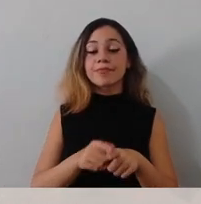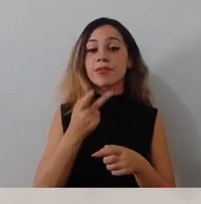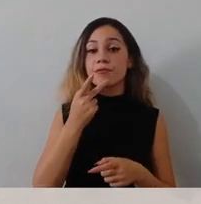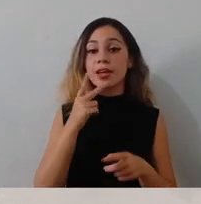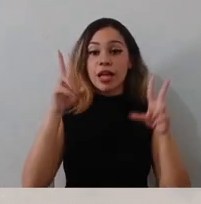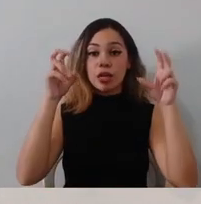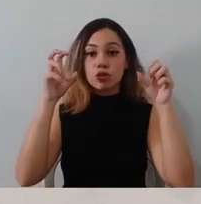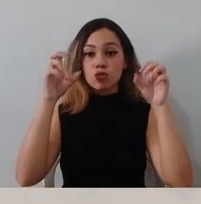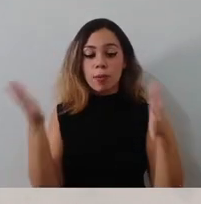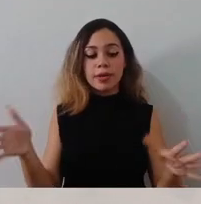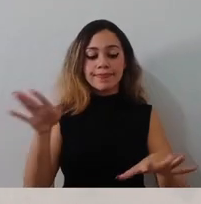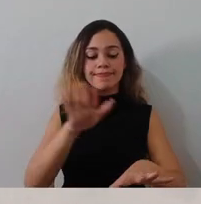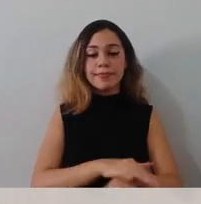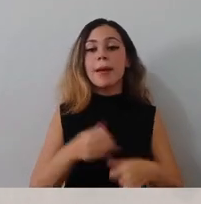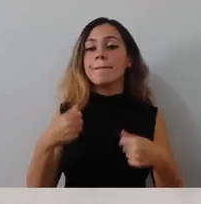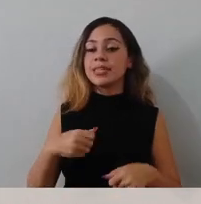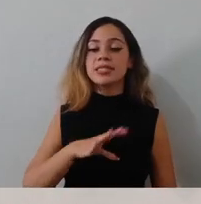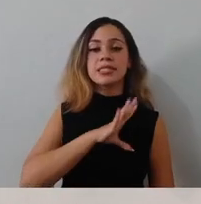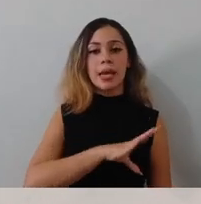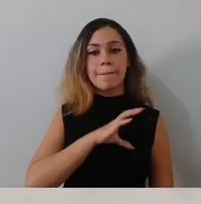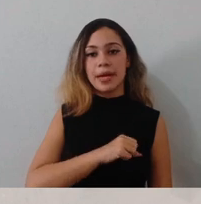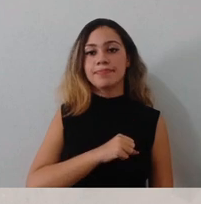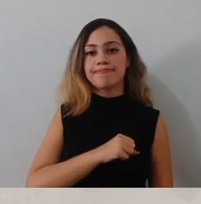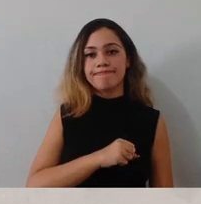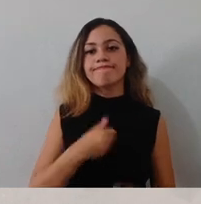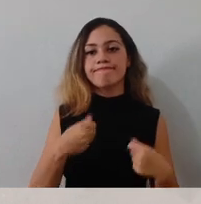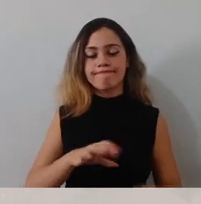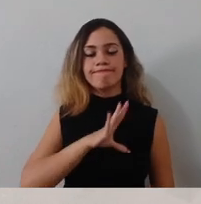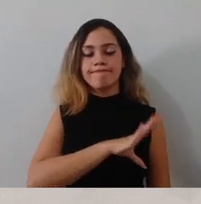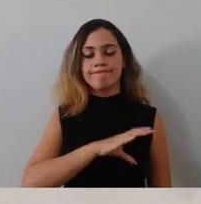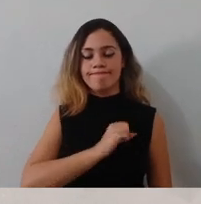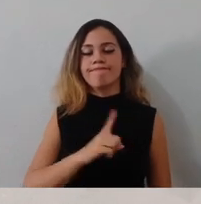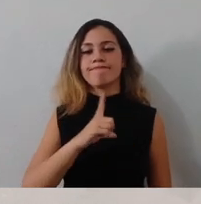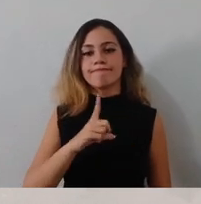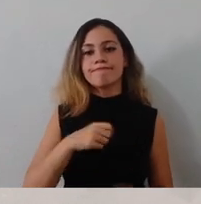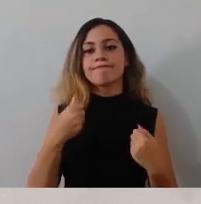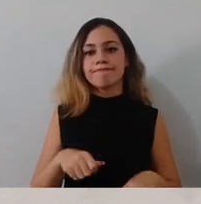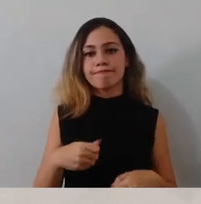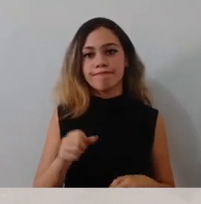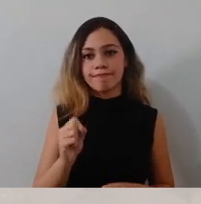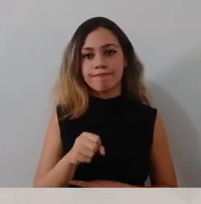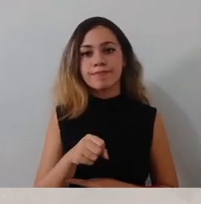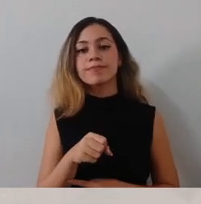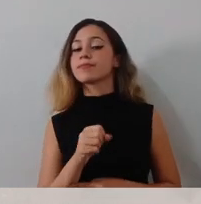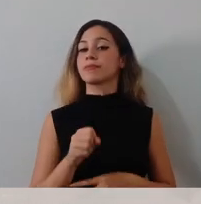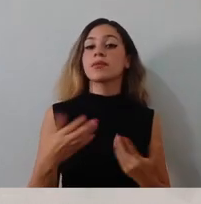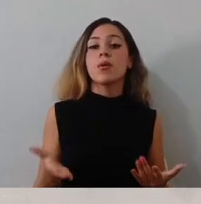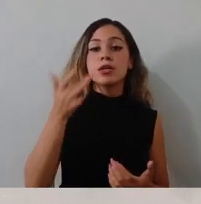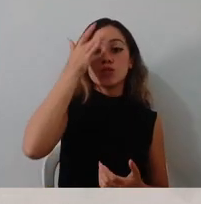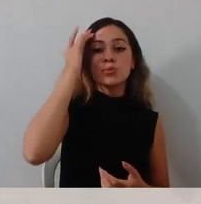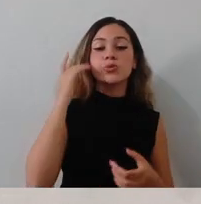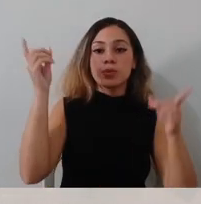sobre acessibilidade e inclusão, primeiro tem que se amar, senão não funciona, né? E as pessoas